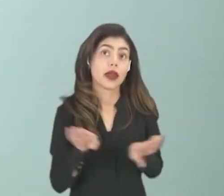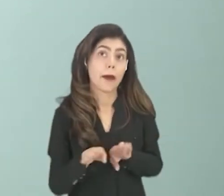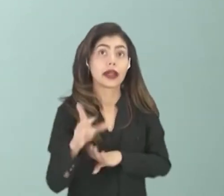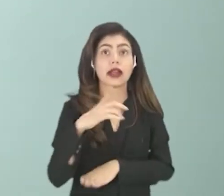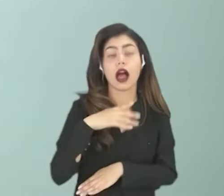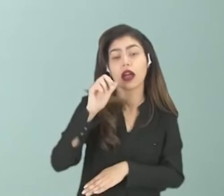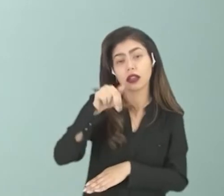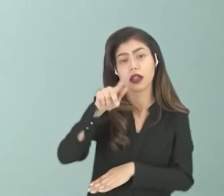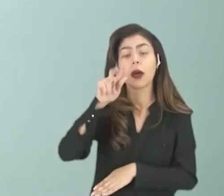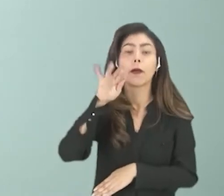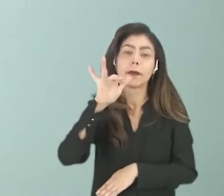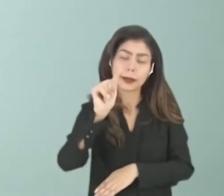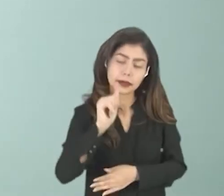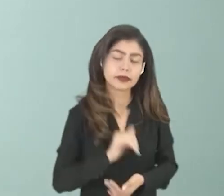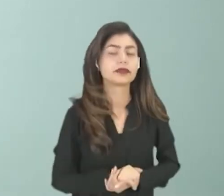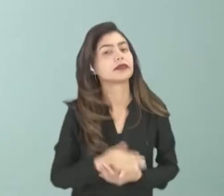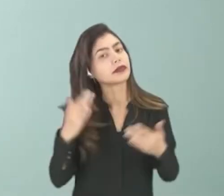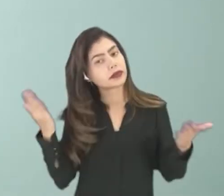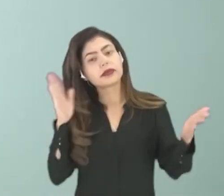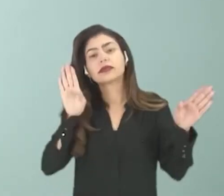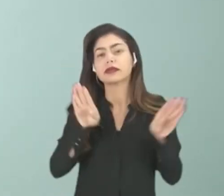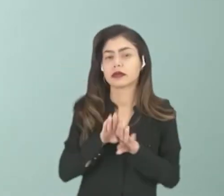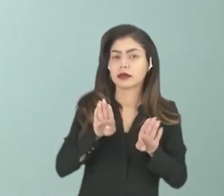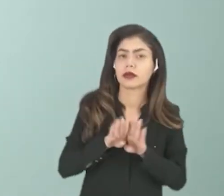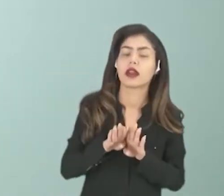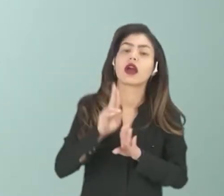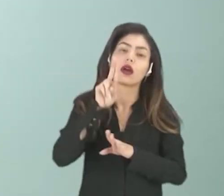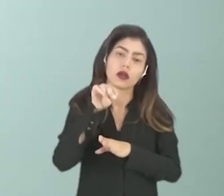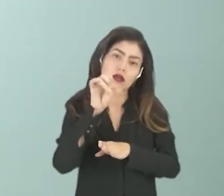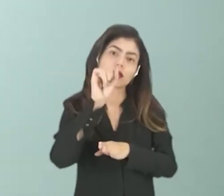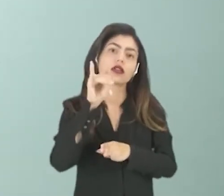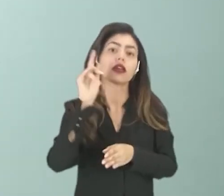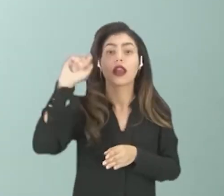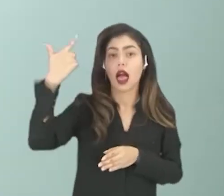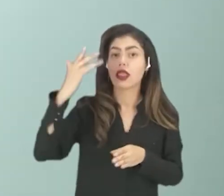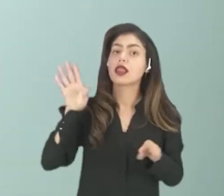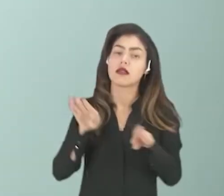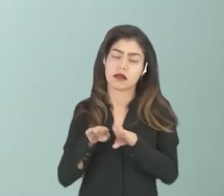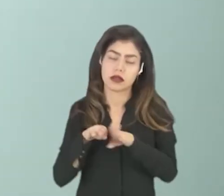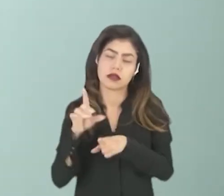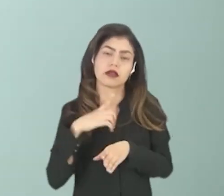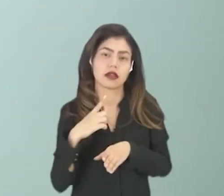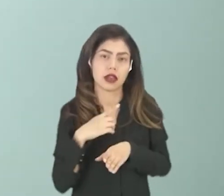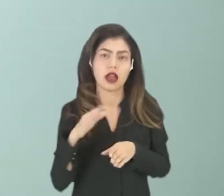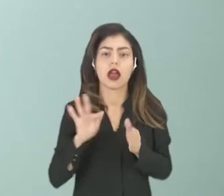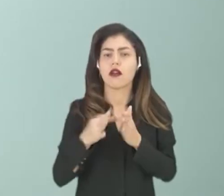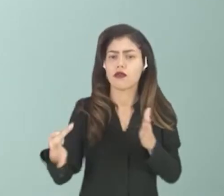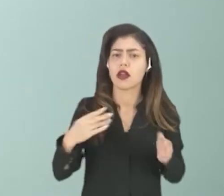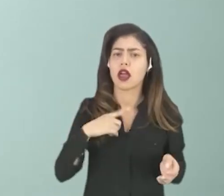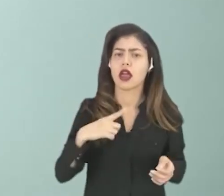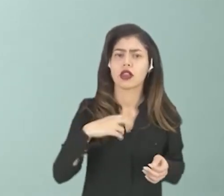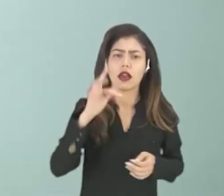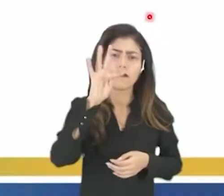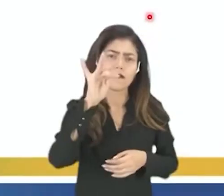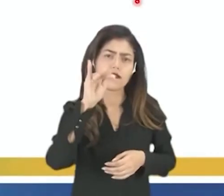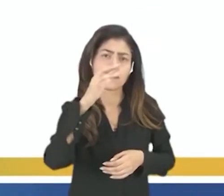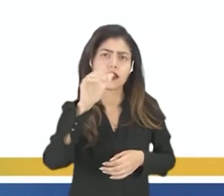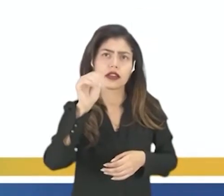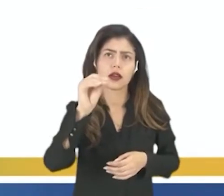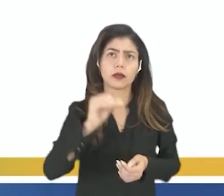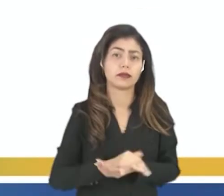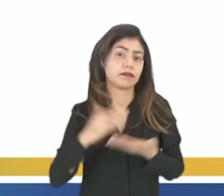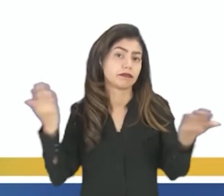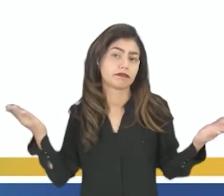também como a gente sabe que sangra ela é uma usina nuclear também tem rejeitos radioativos por funcionar por meio de ficção